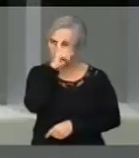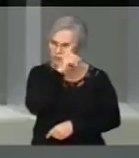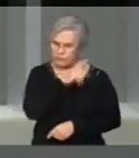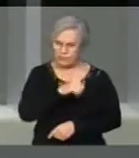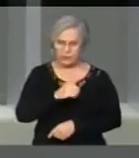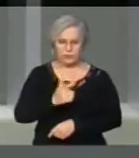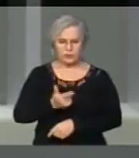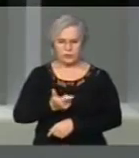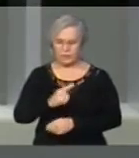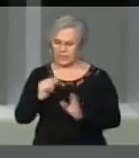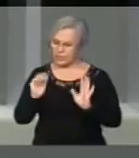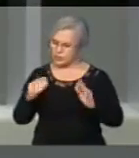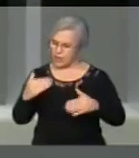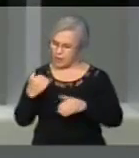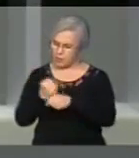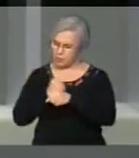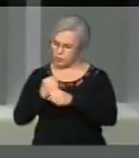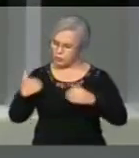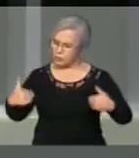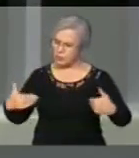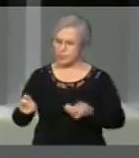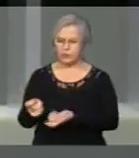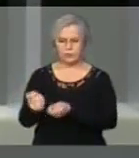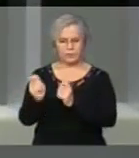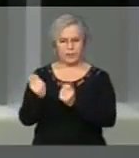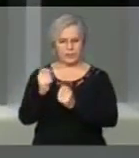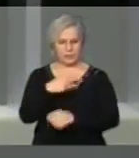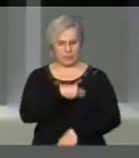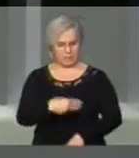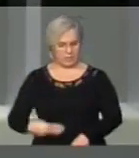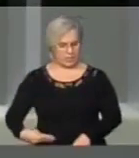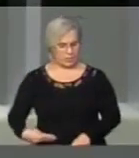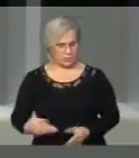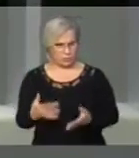o Ministério da Pesca, o ministro da Fazenda não saber disso,